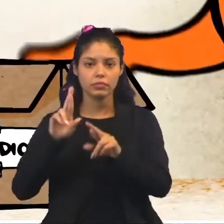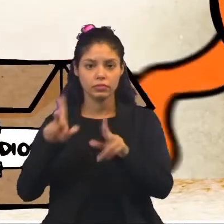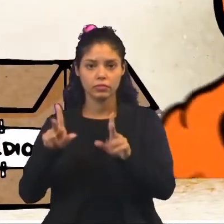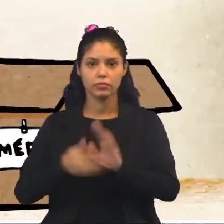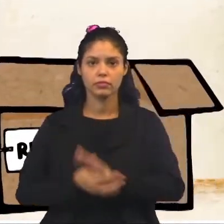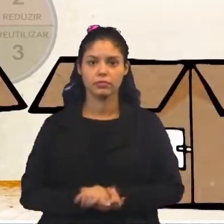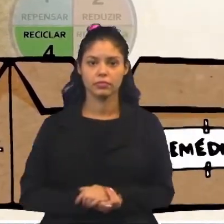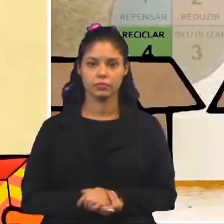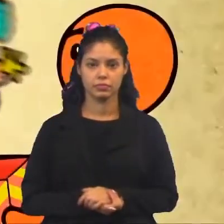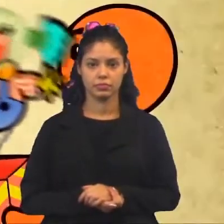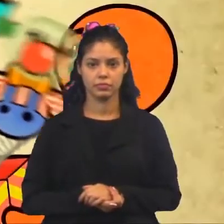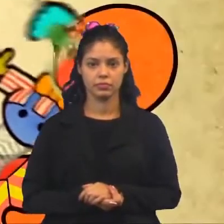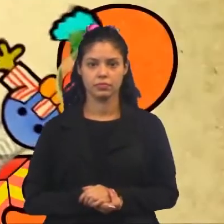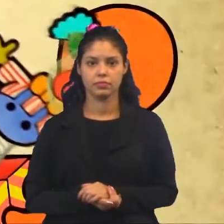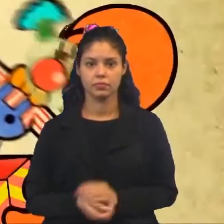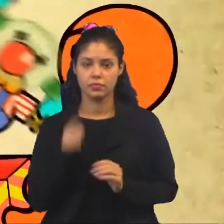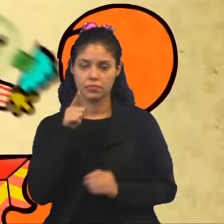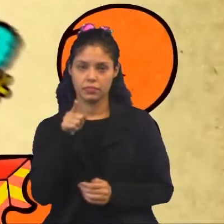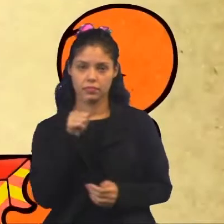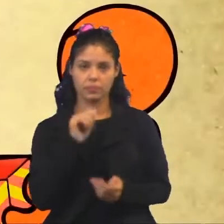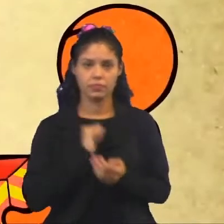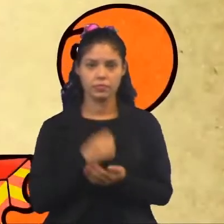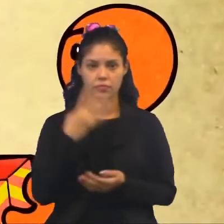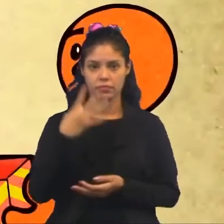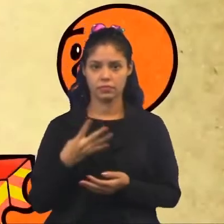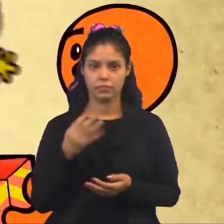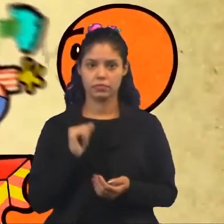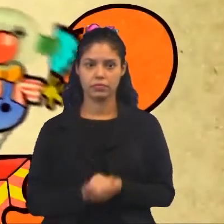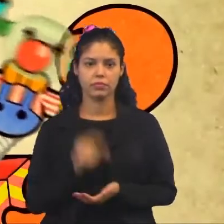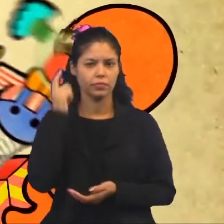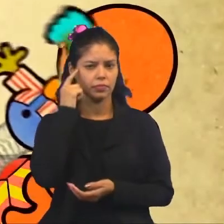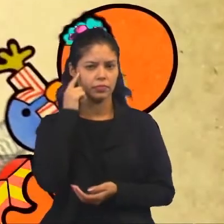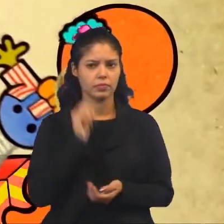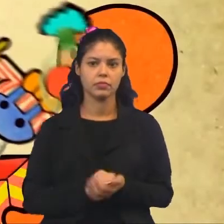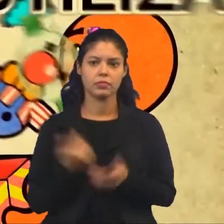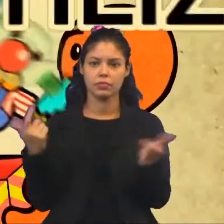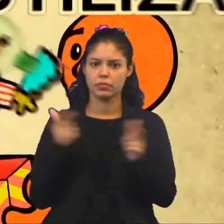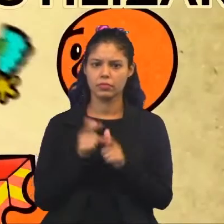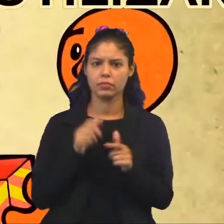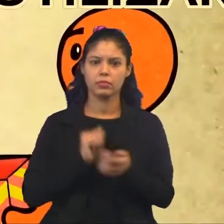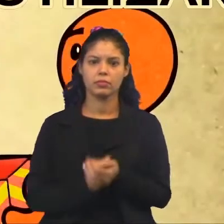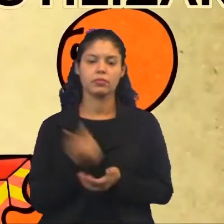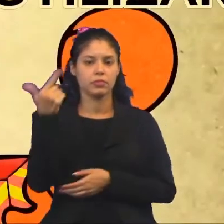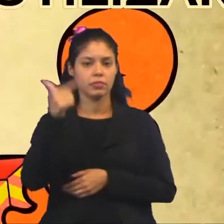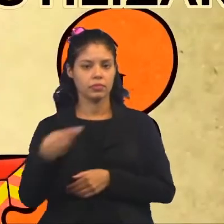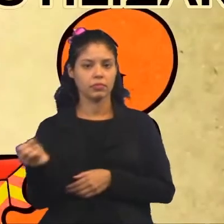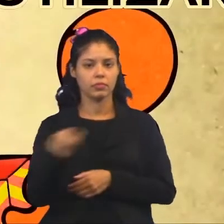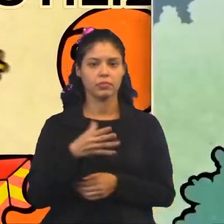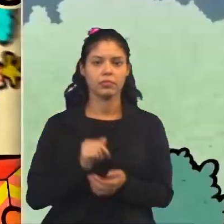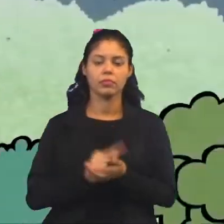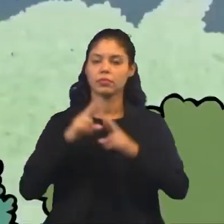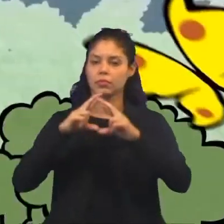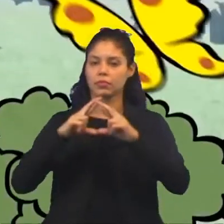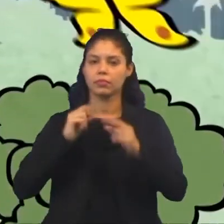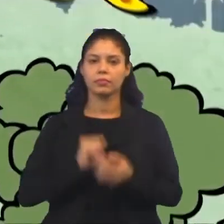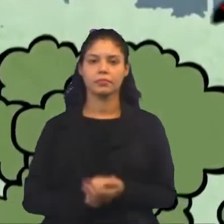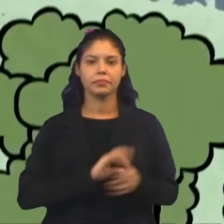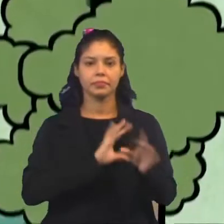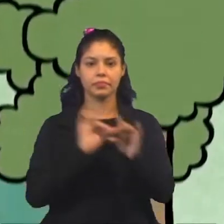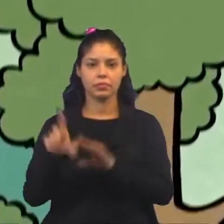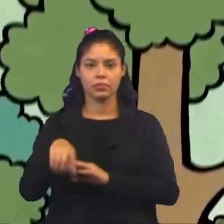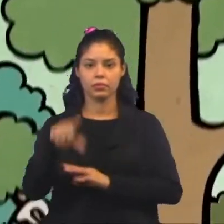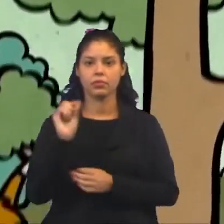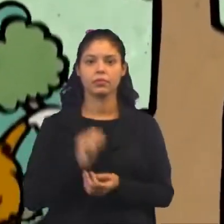diferente. Estes são os 4 R's: repensar, reduzir, reutilizar e reciclar. Cada escolha